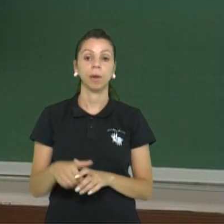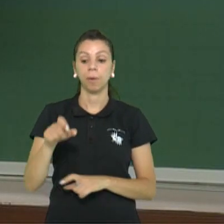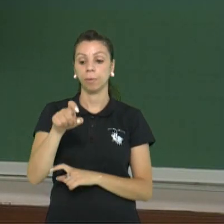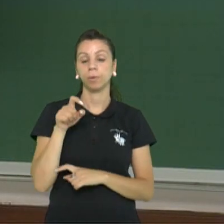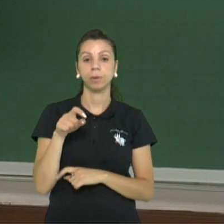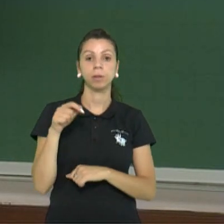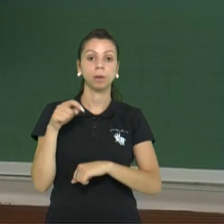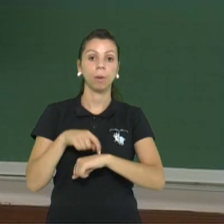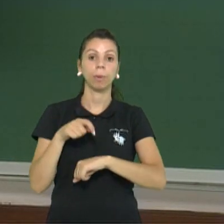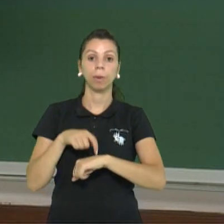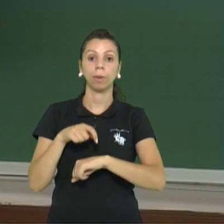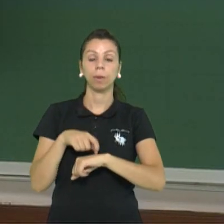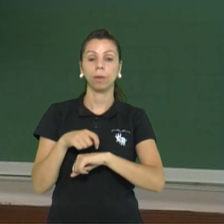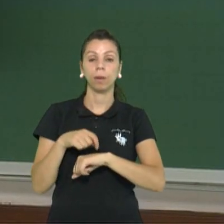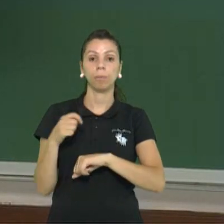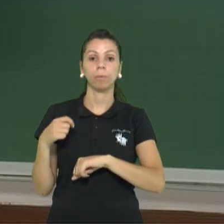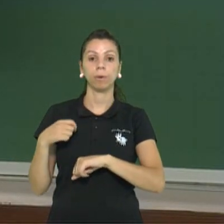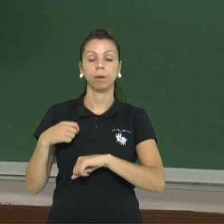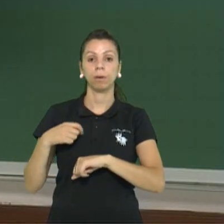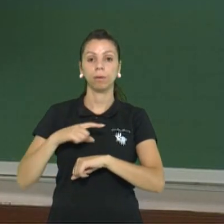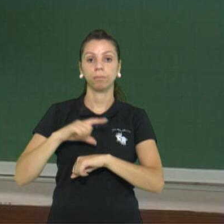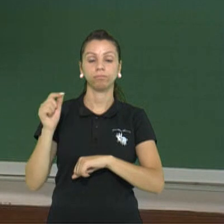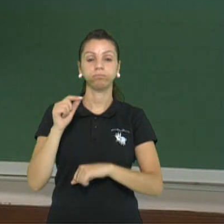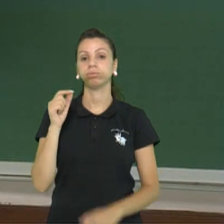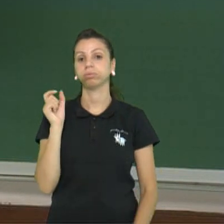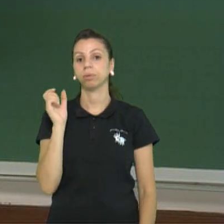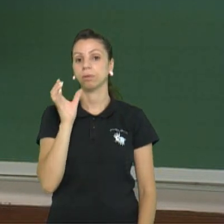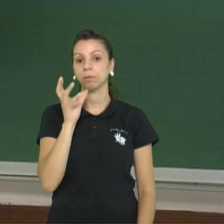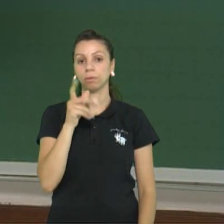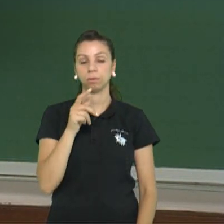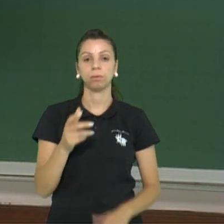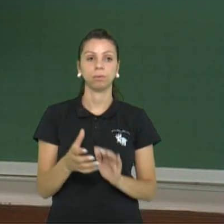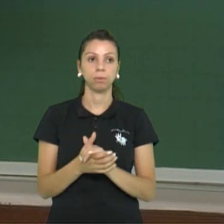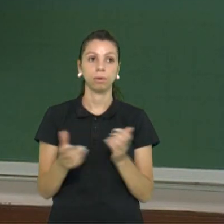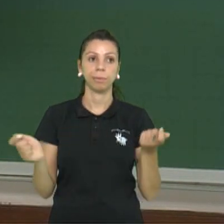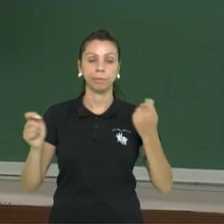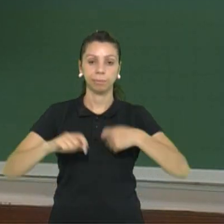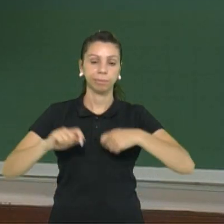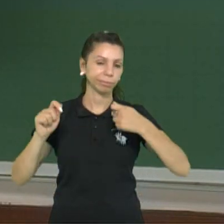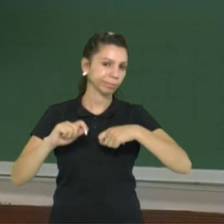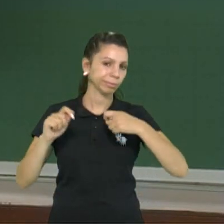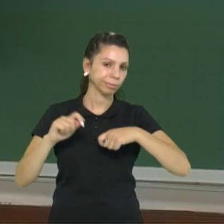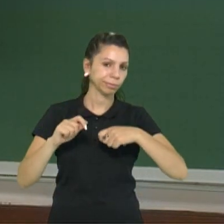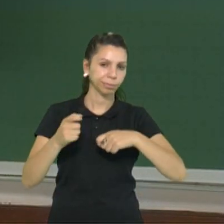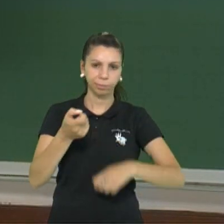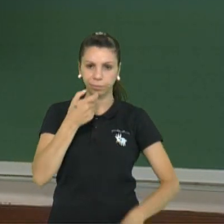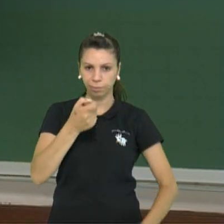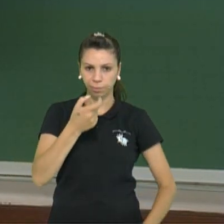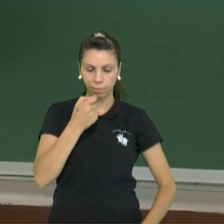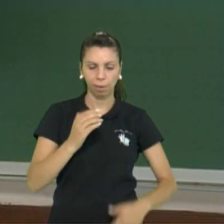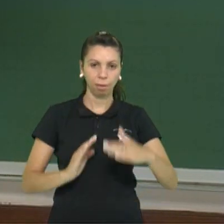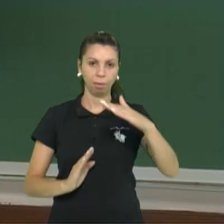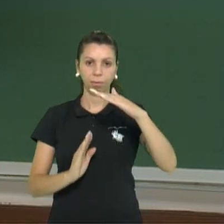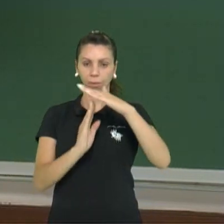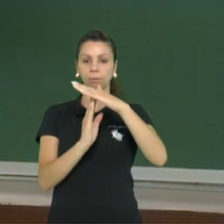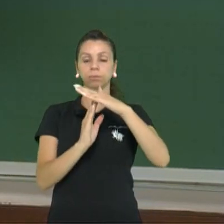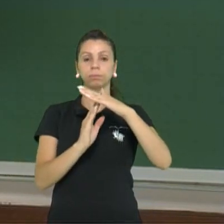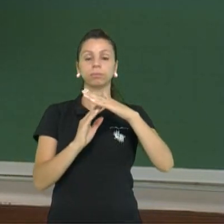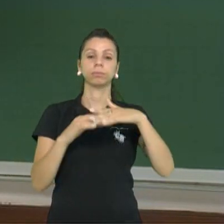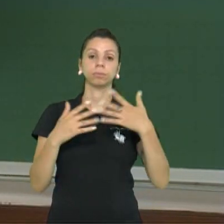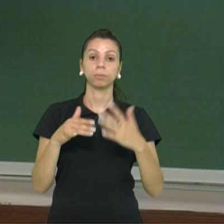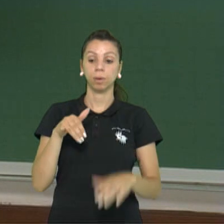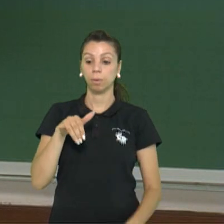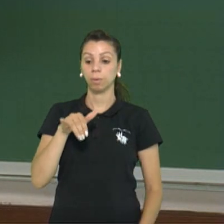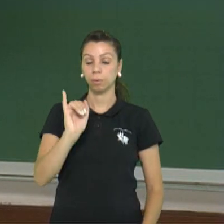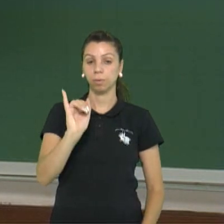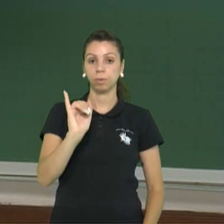a ingestão e o exercício pede para determinar o tempo necessário para que a concentração atinja o nível máximo, né? Então, y é